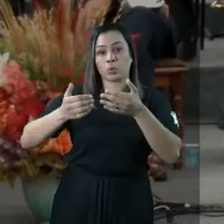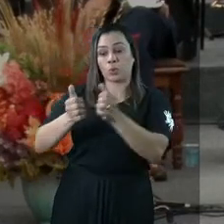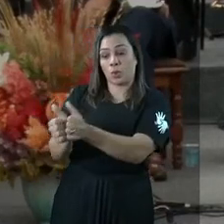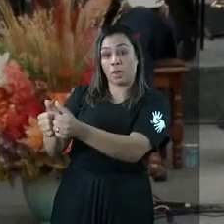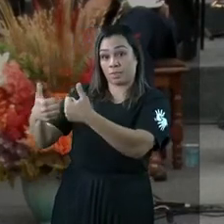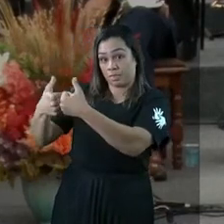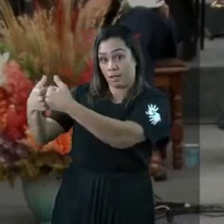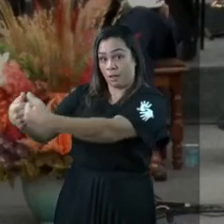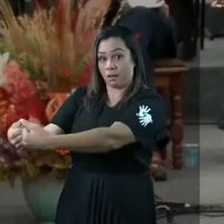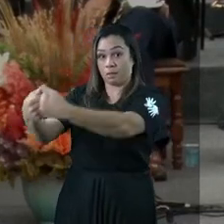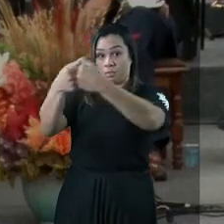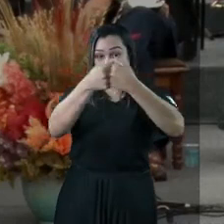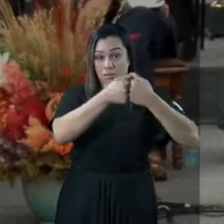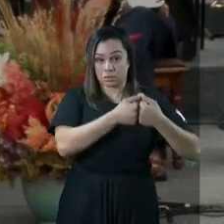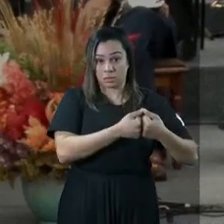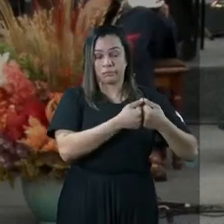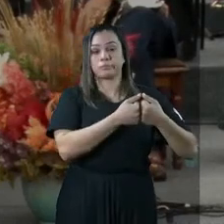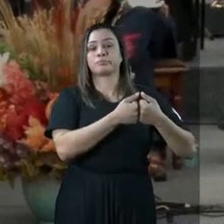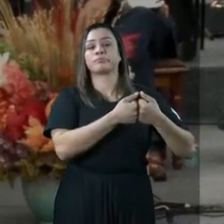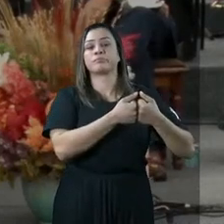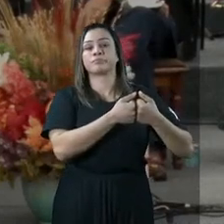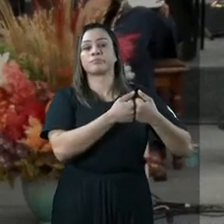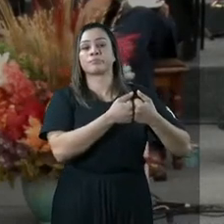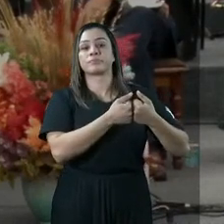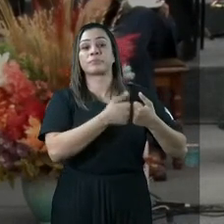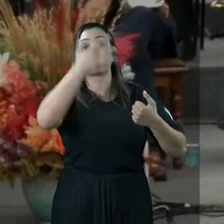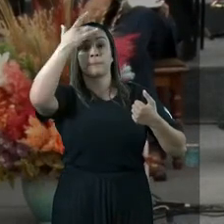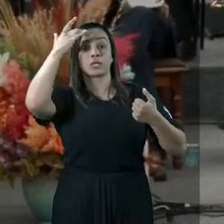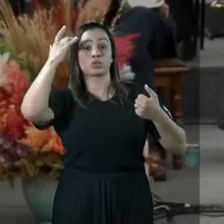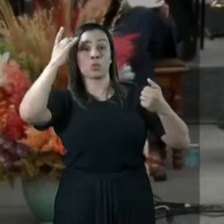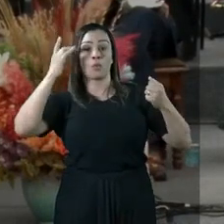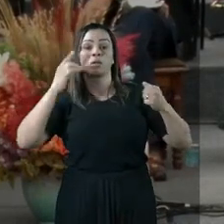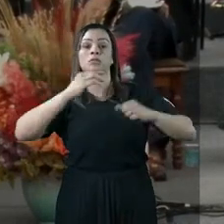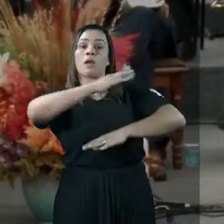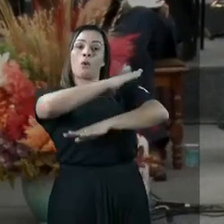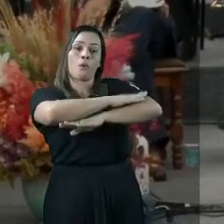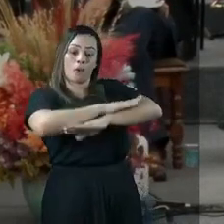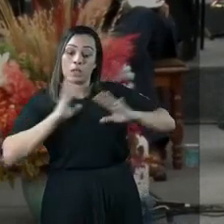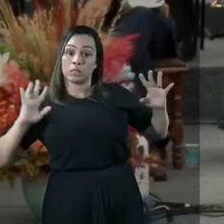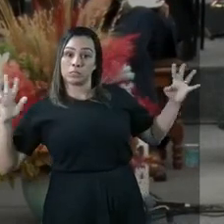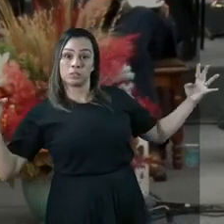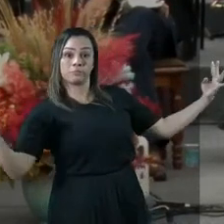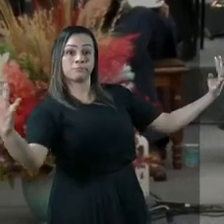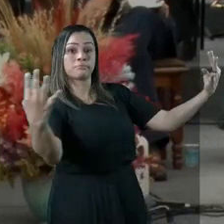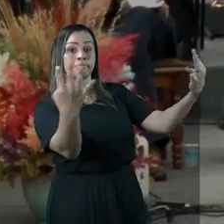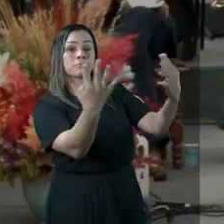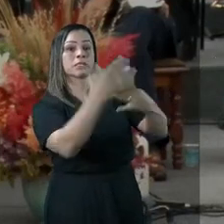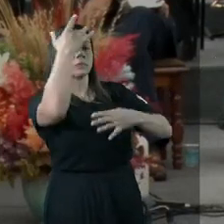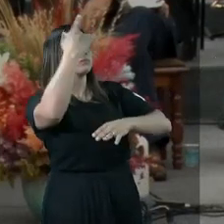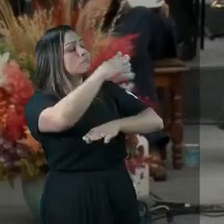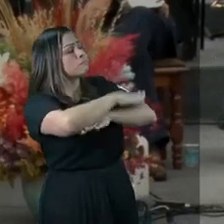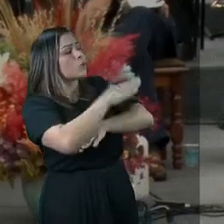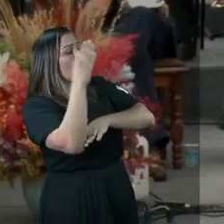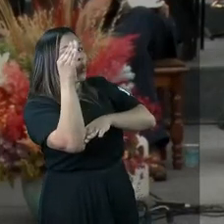Jerusalém, quem está sobre os muros da cidade olha no meio do povo, e depois de